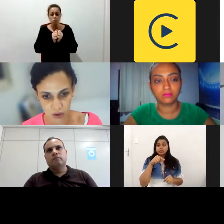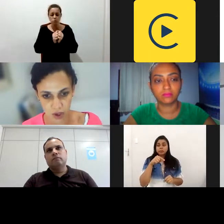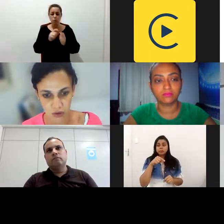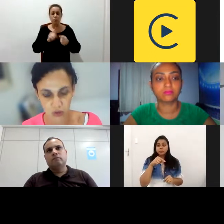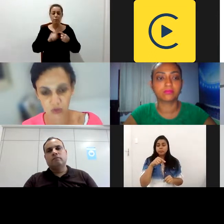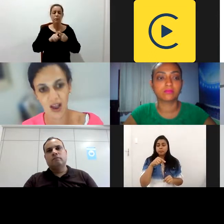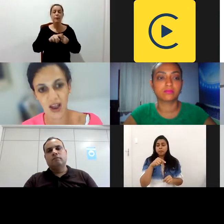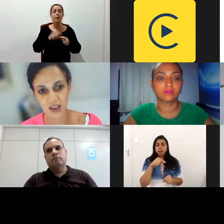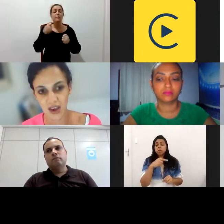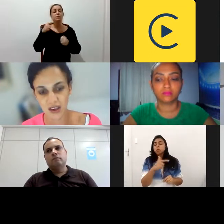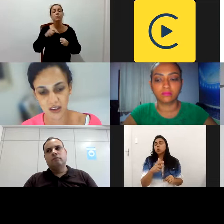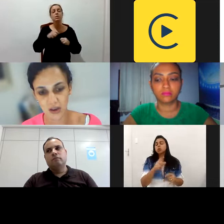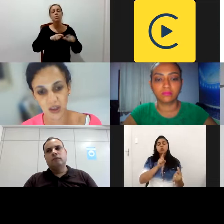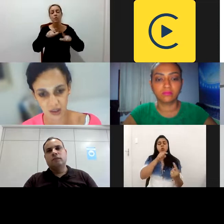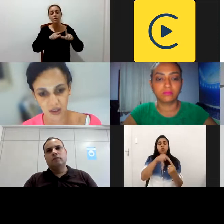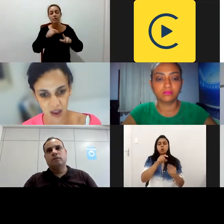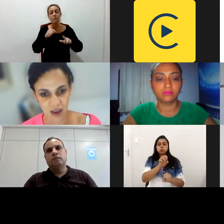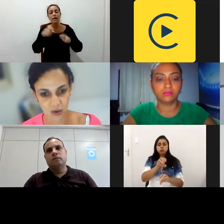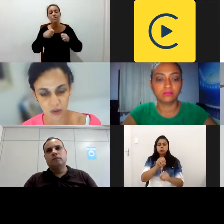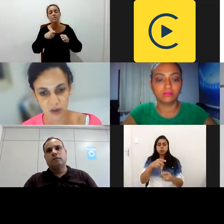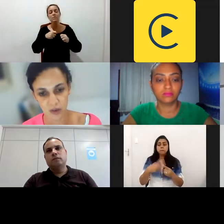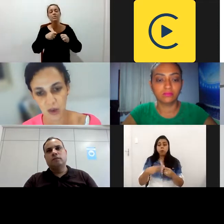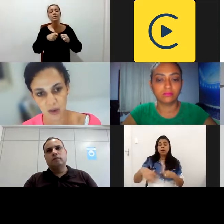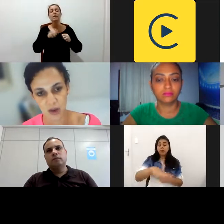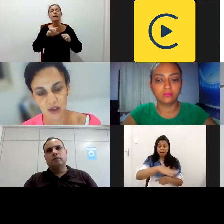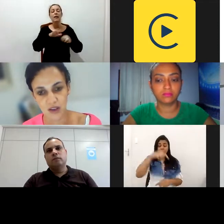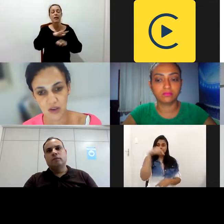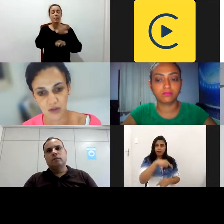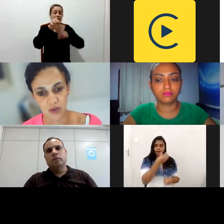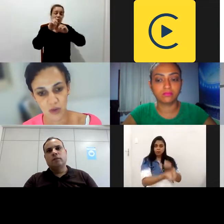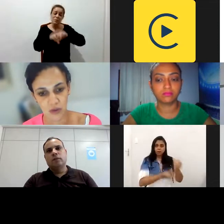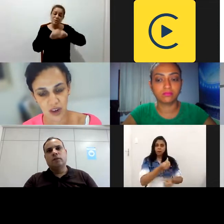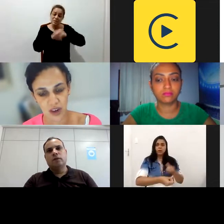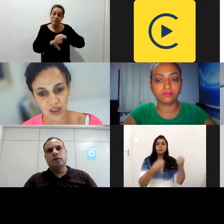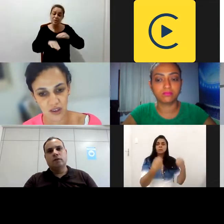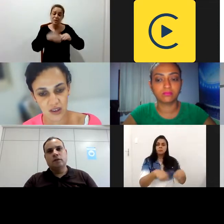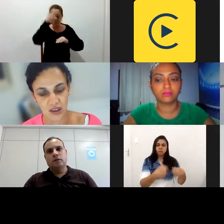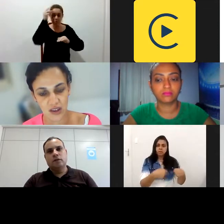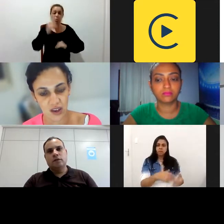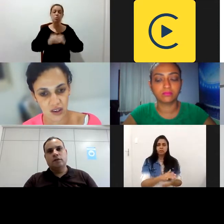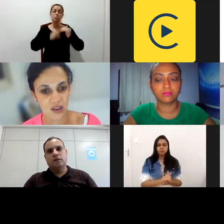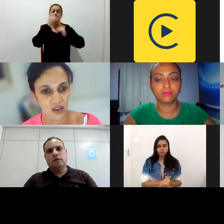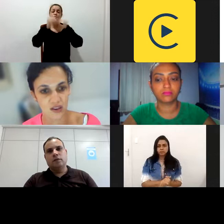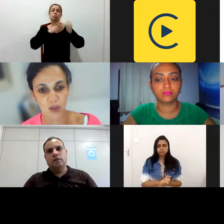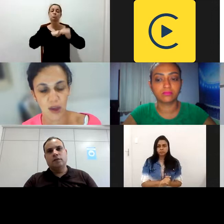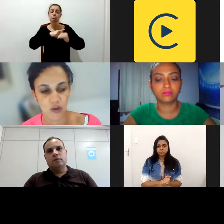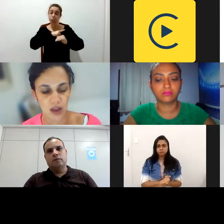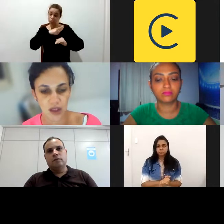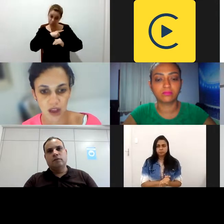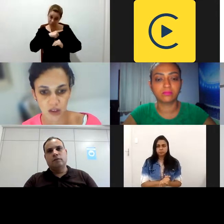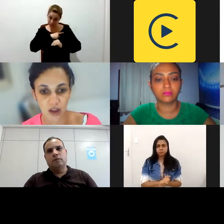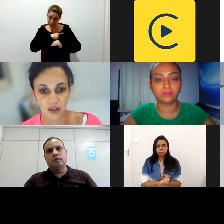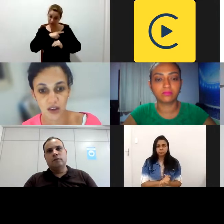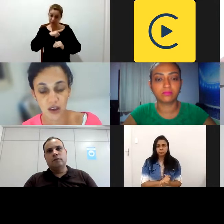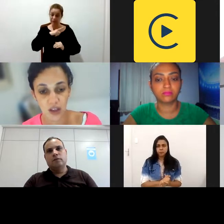educativo num lugar que era tão necessário, e principalmente para esses indivíduos, como eu falei, dessa questão da